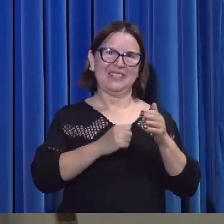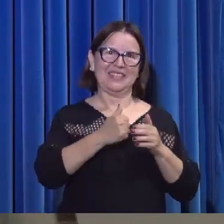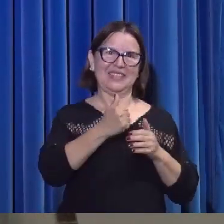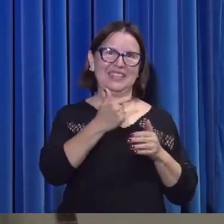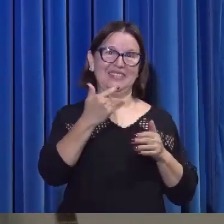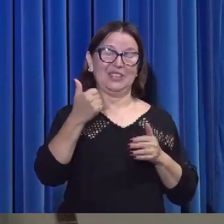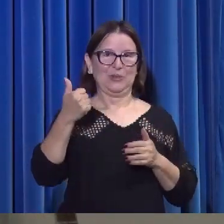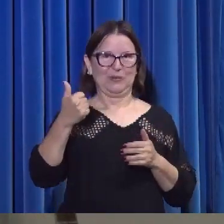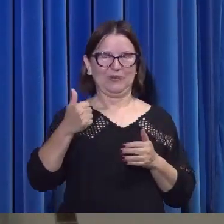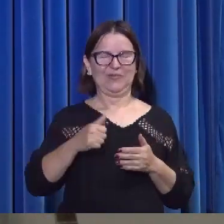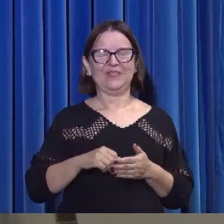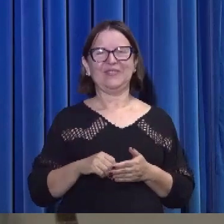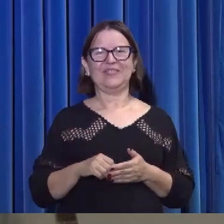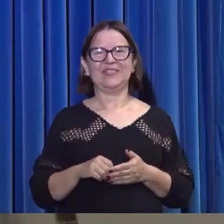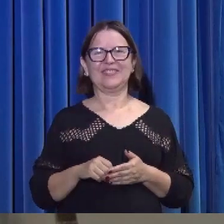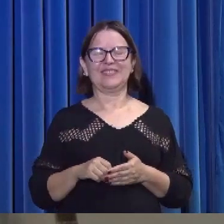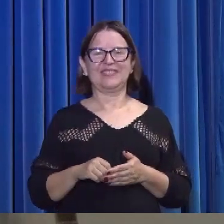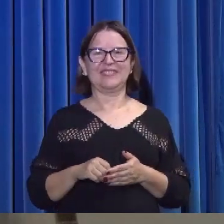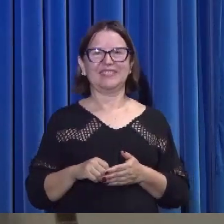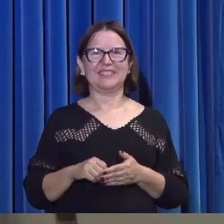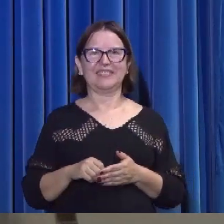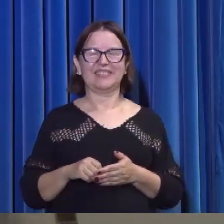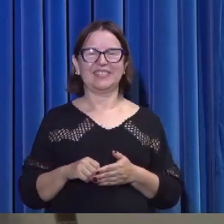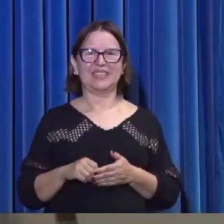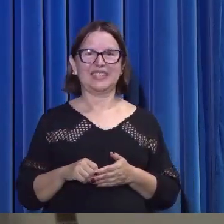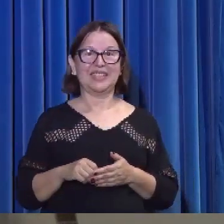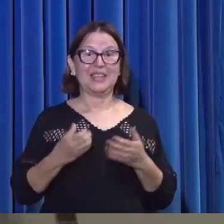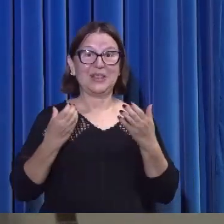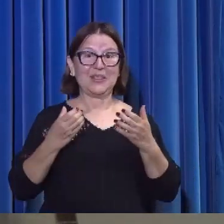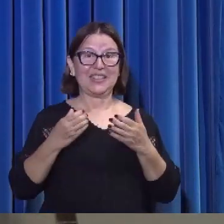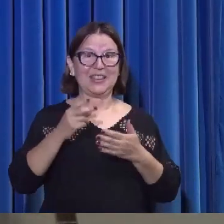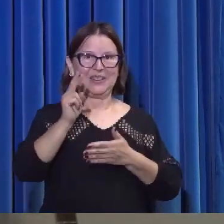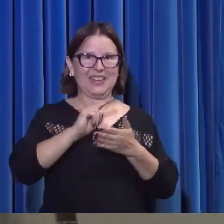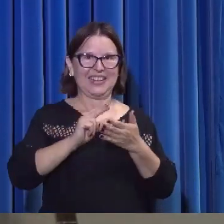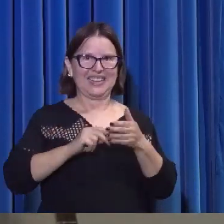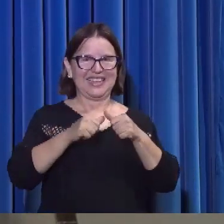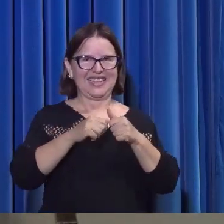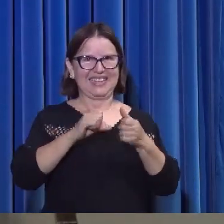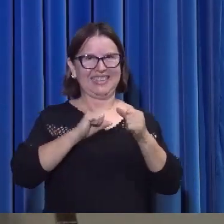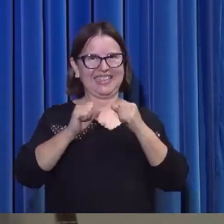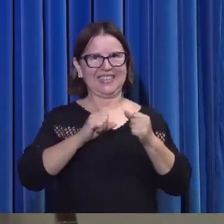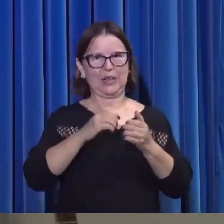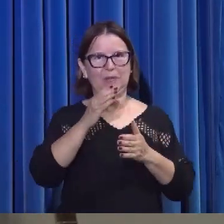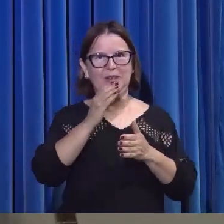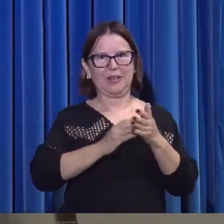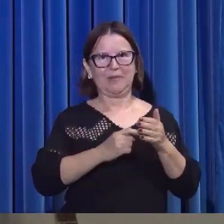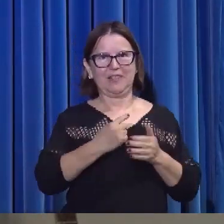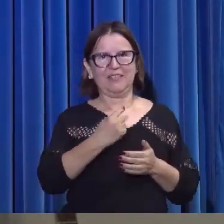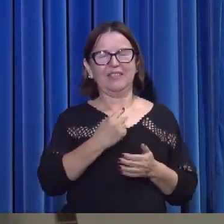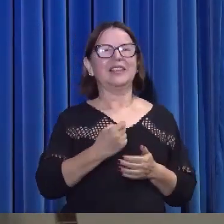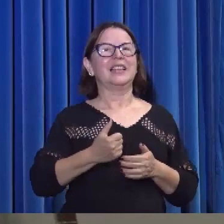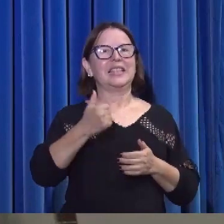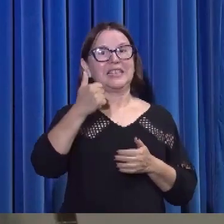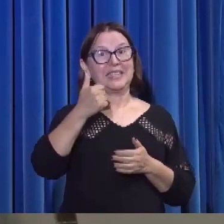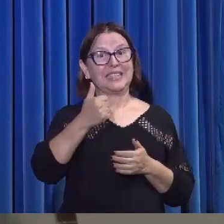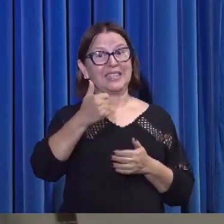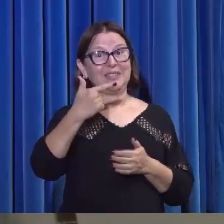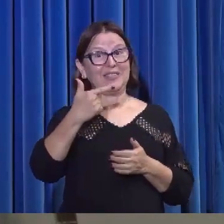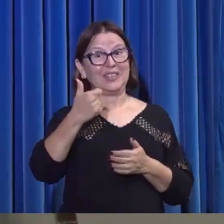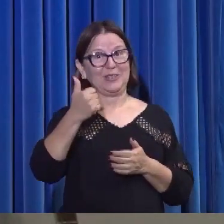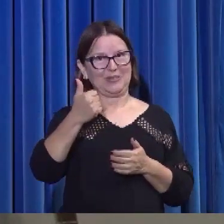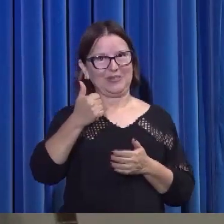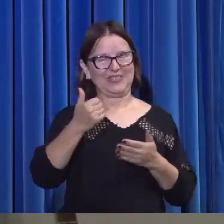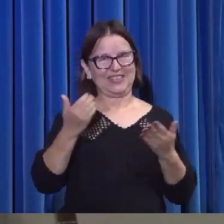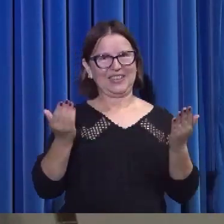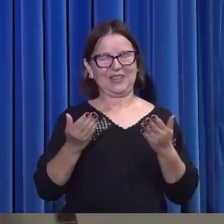Eu ia pedir para você ler o Salmo 121 em casa, mas eu quero ler ele aqui com vocês agora, para a gente ir encerrando. Quando o